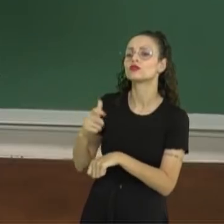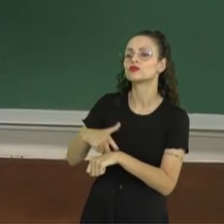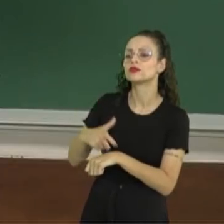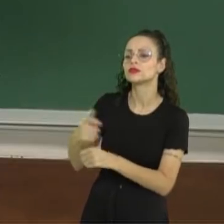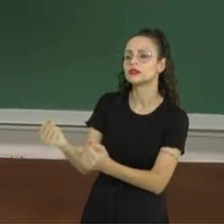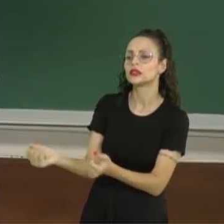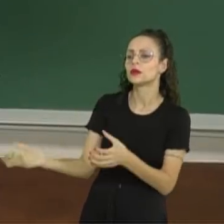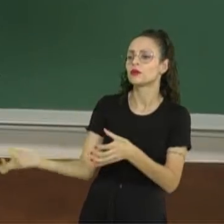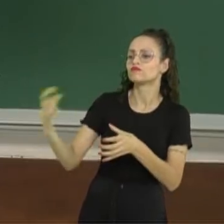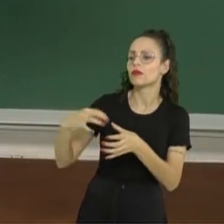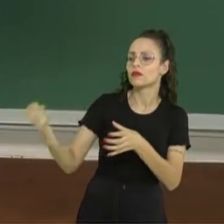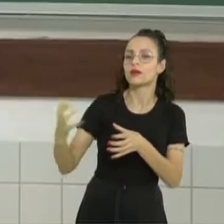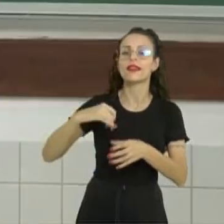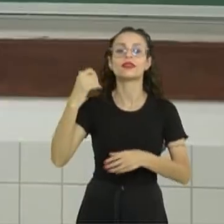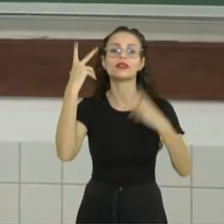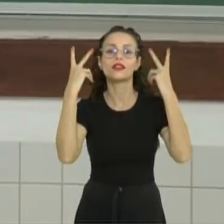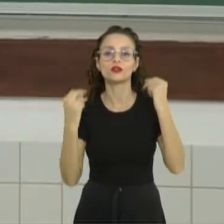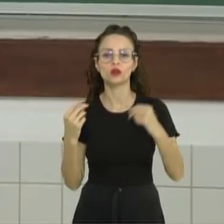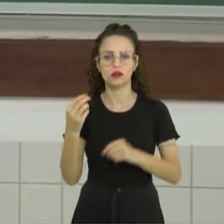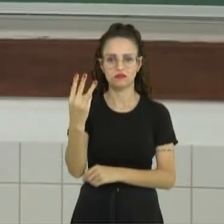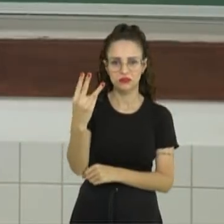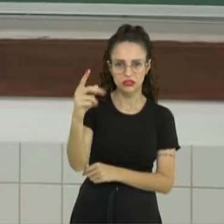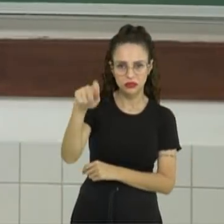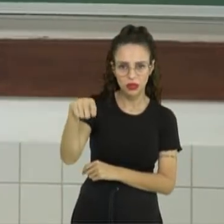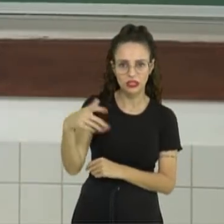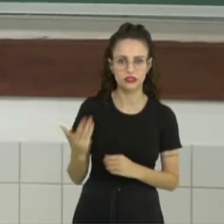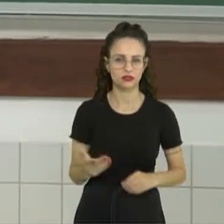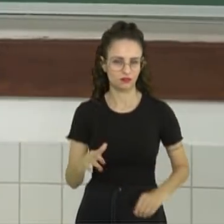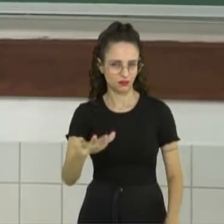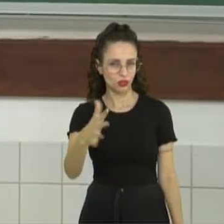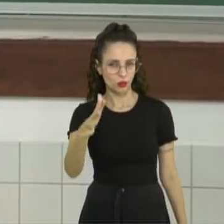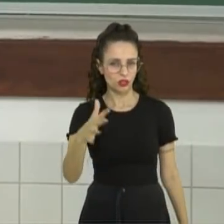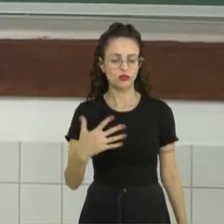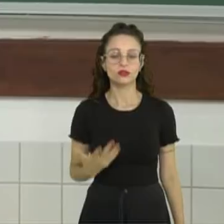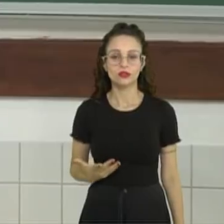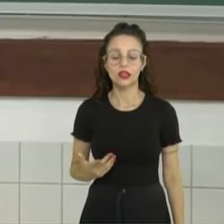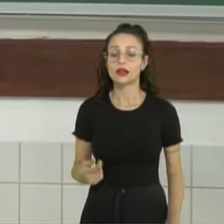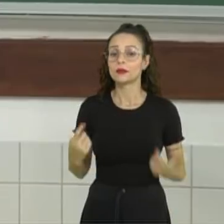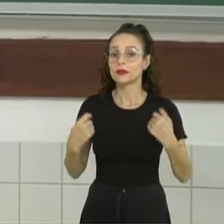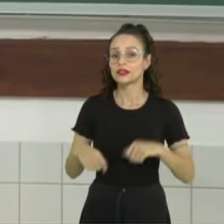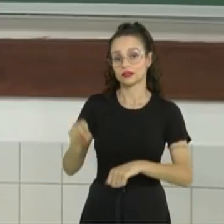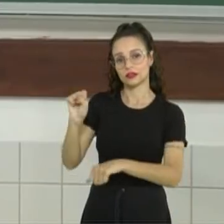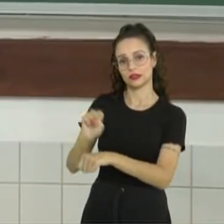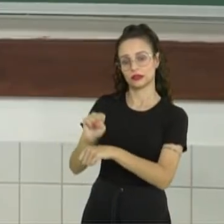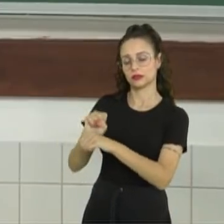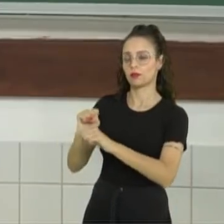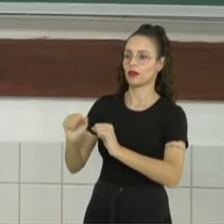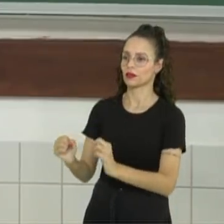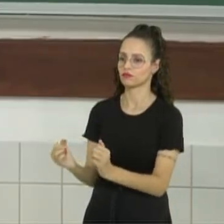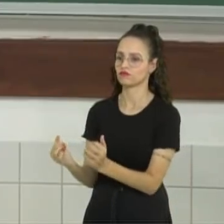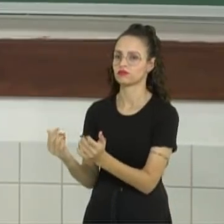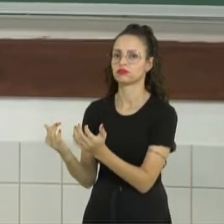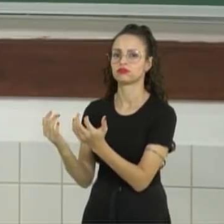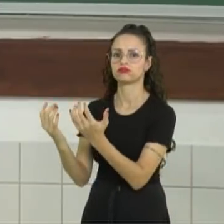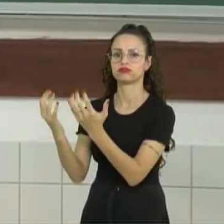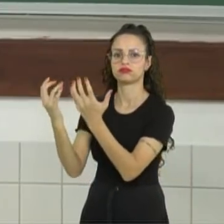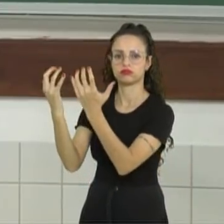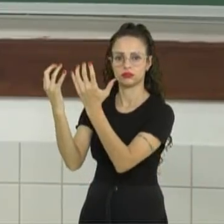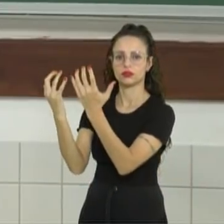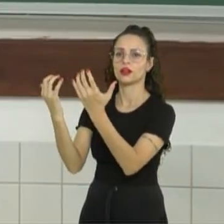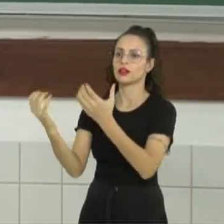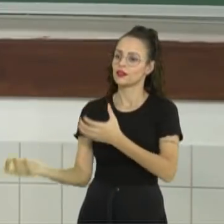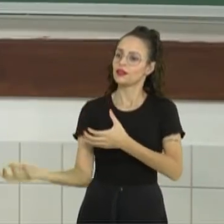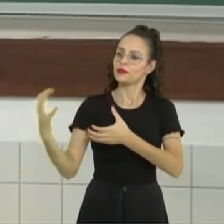situação mais natural. 3 meses, professor? Mais ou menos. Você precisa esperar esse tempo da colheita. É o tempo